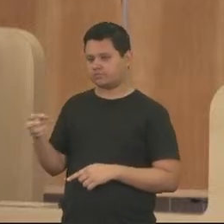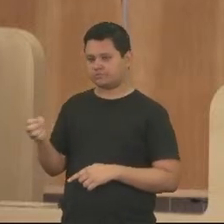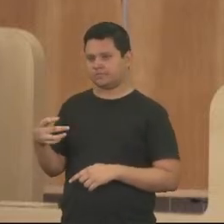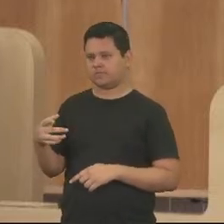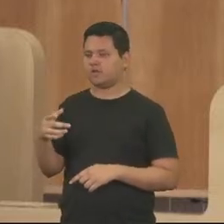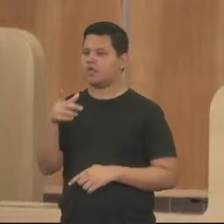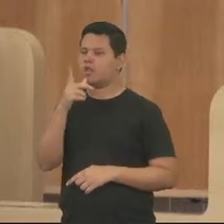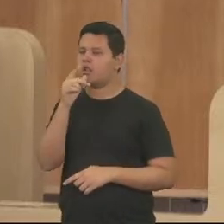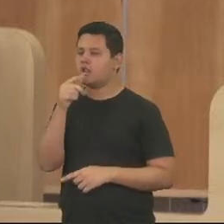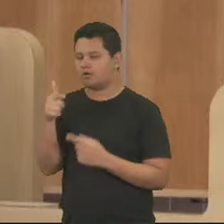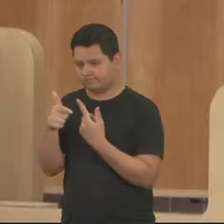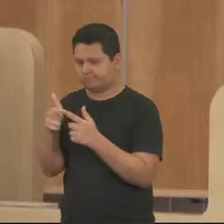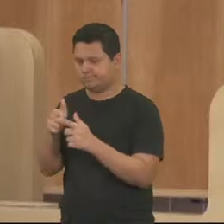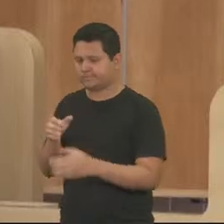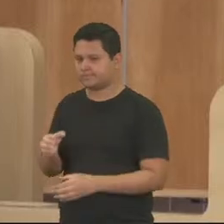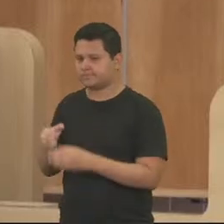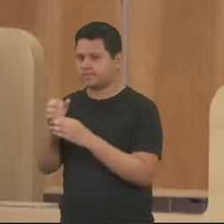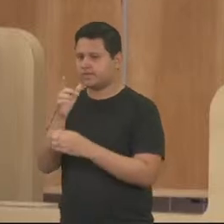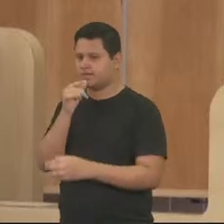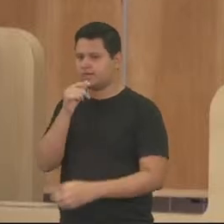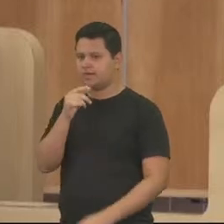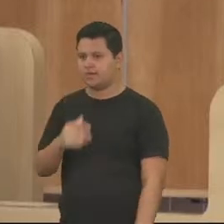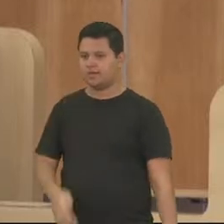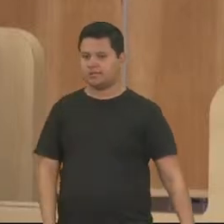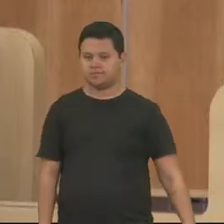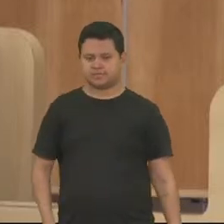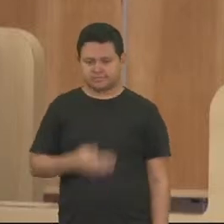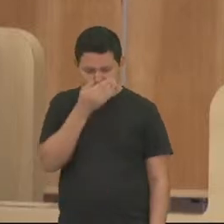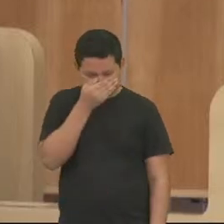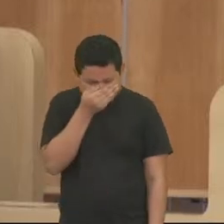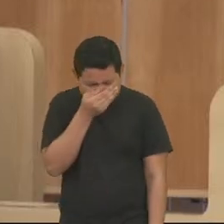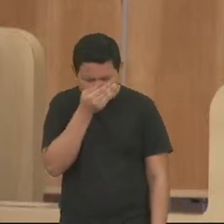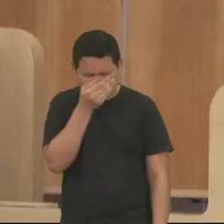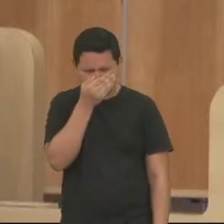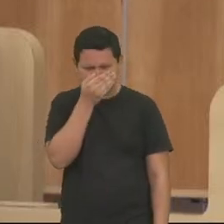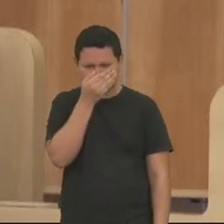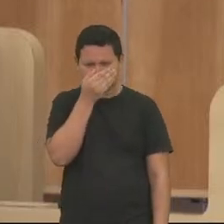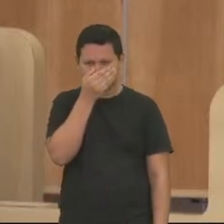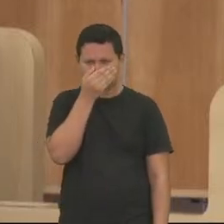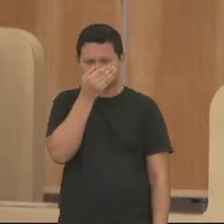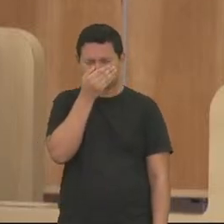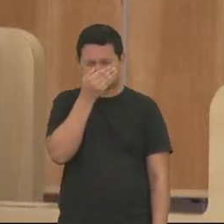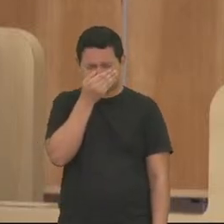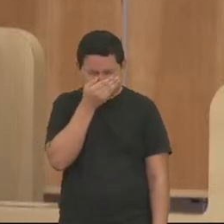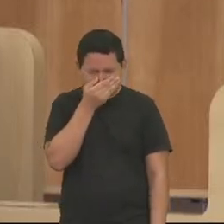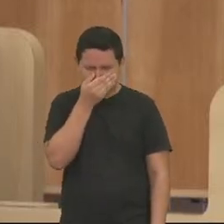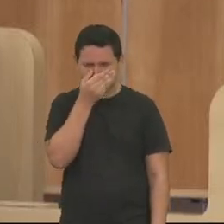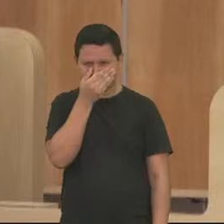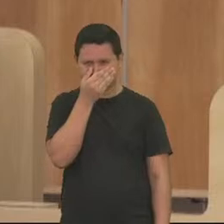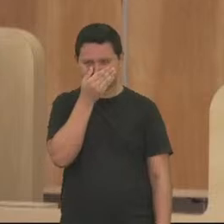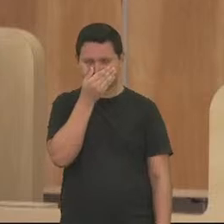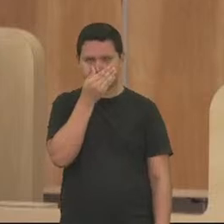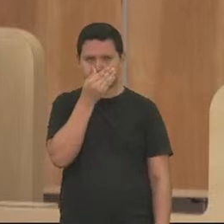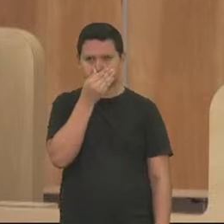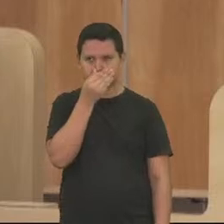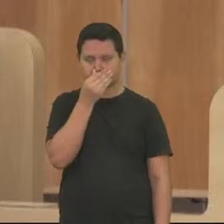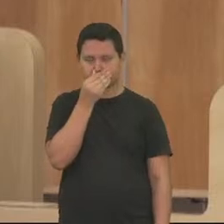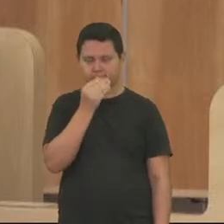2013, Joex, a gente iniciou um trabalho, né,